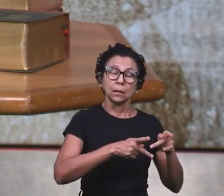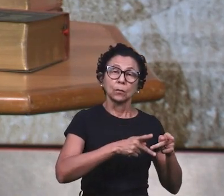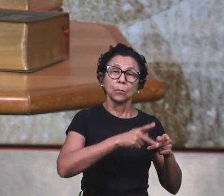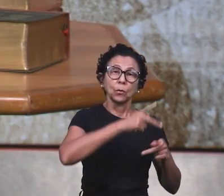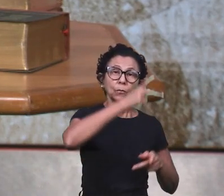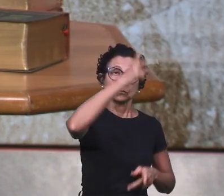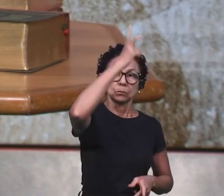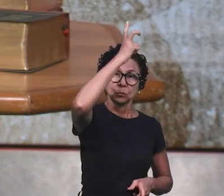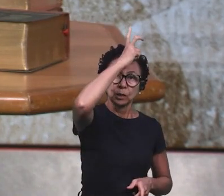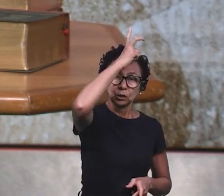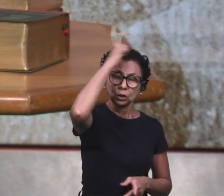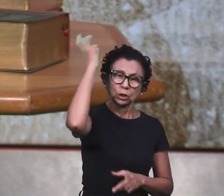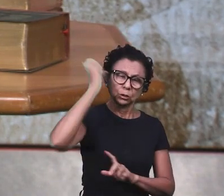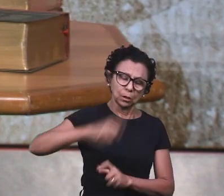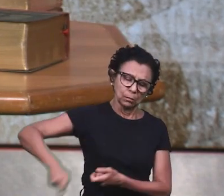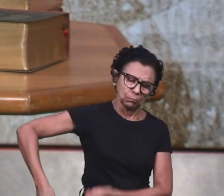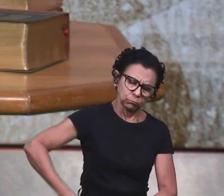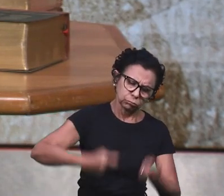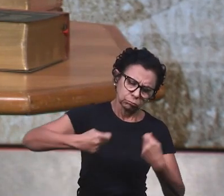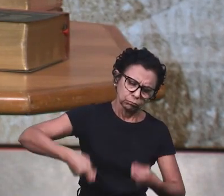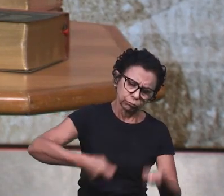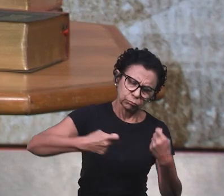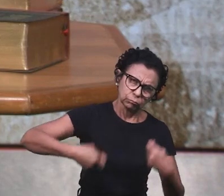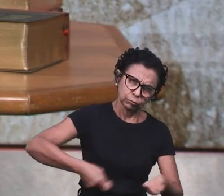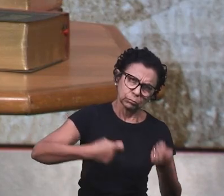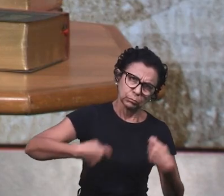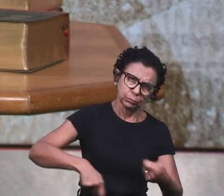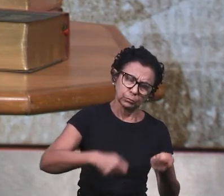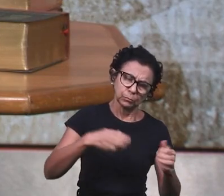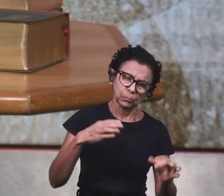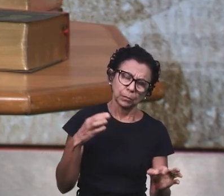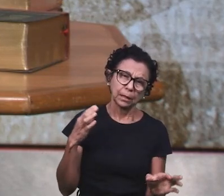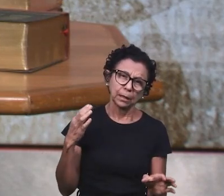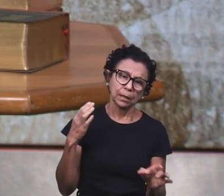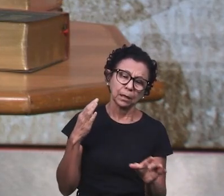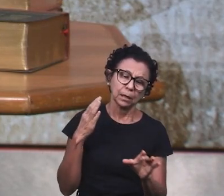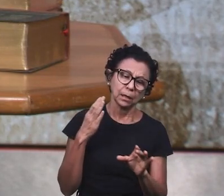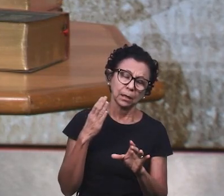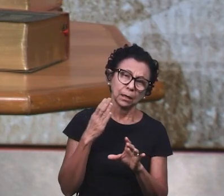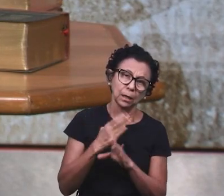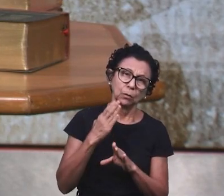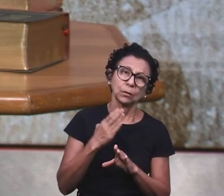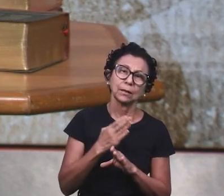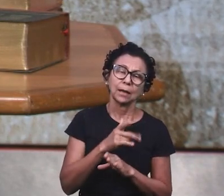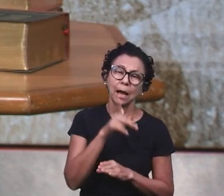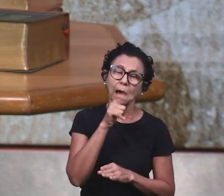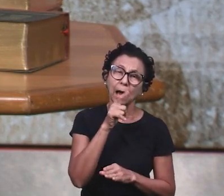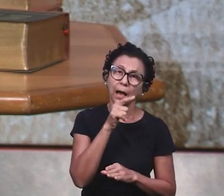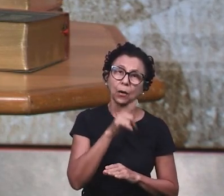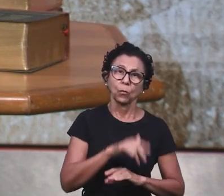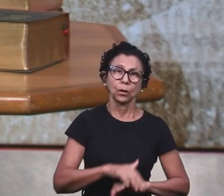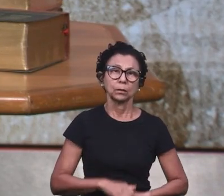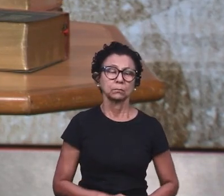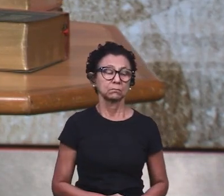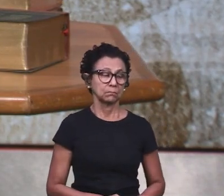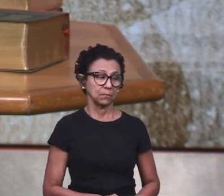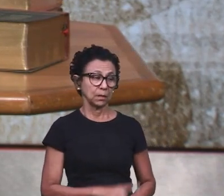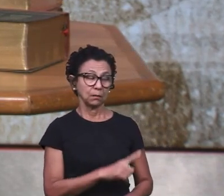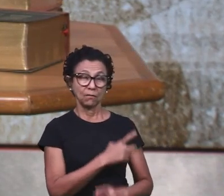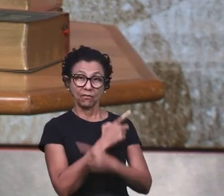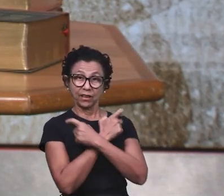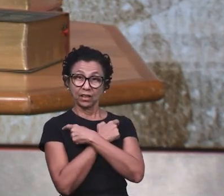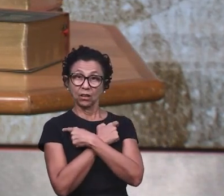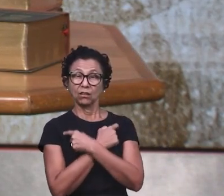água. Mas, como o Senhor havia dito, o coração de Faraó se endureceu, e nem assim ele deixou